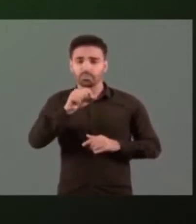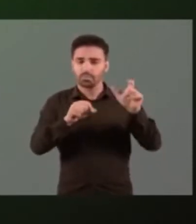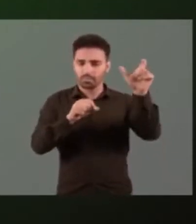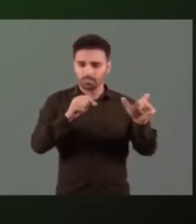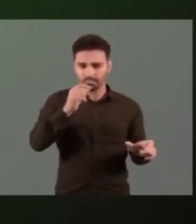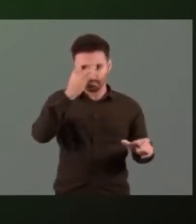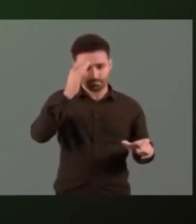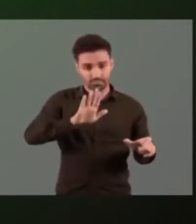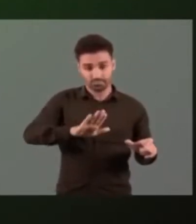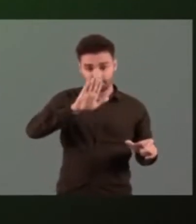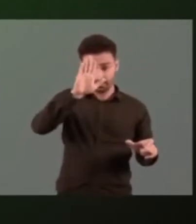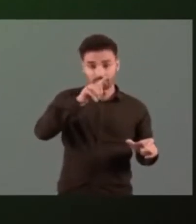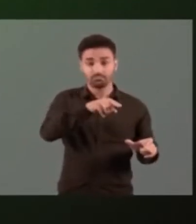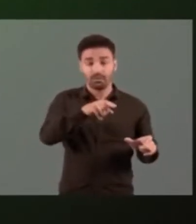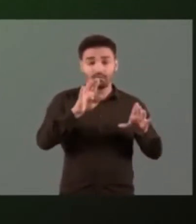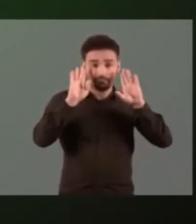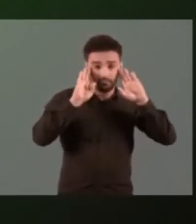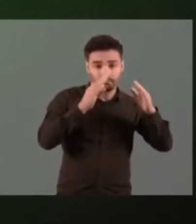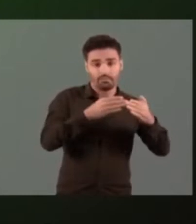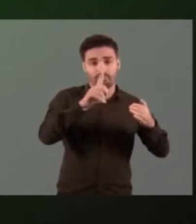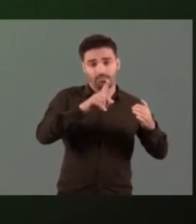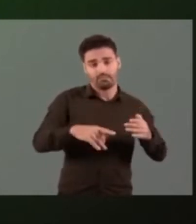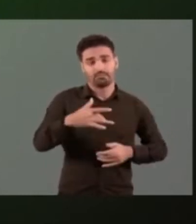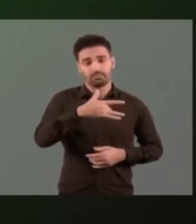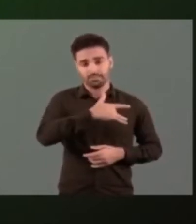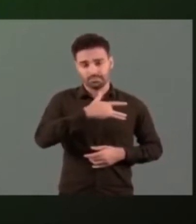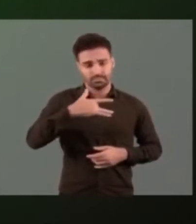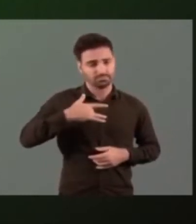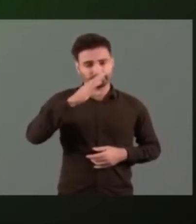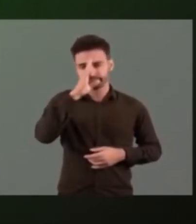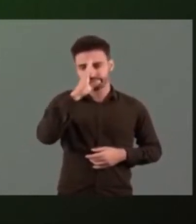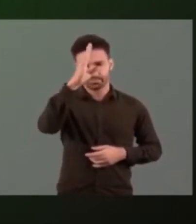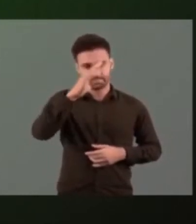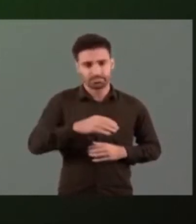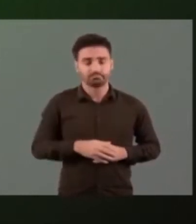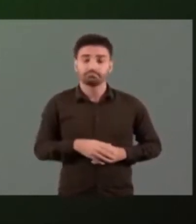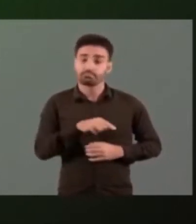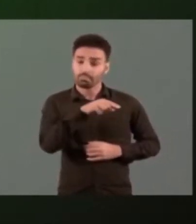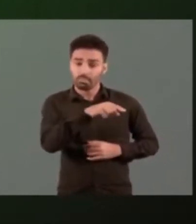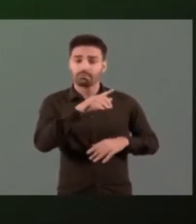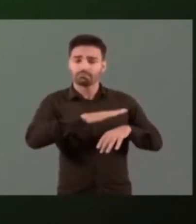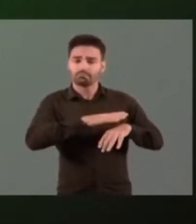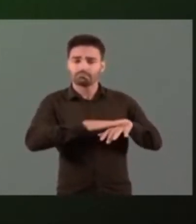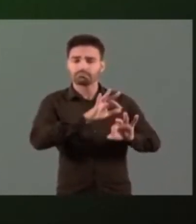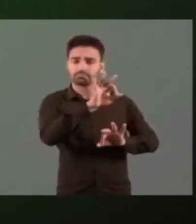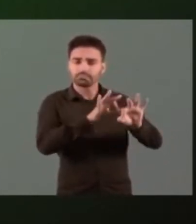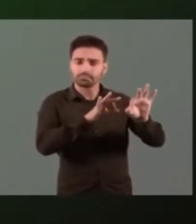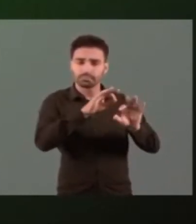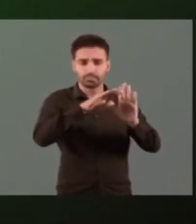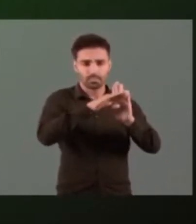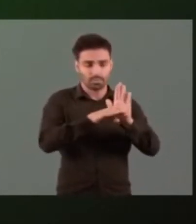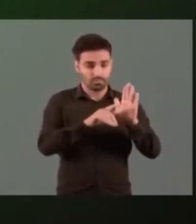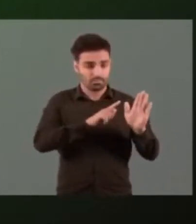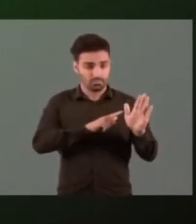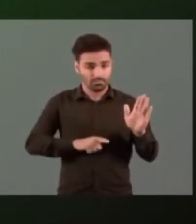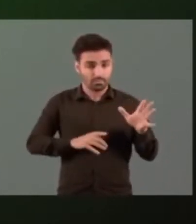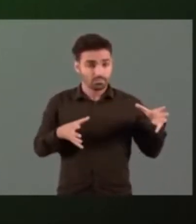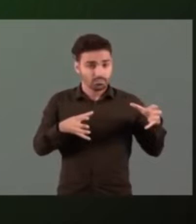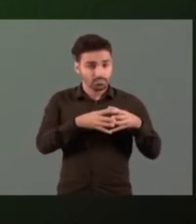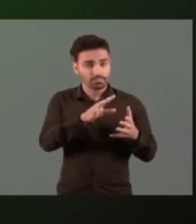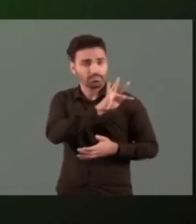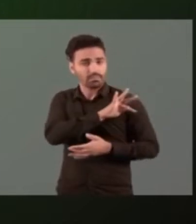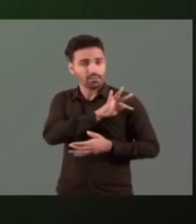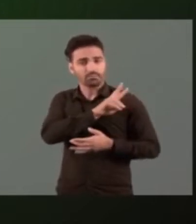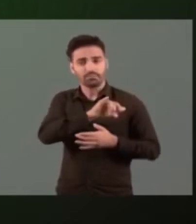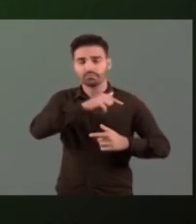candidato que tenha a área de saúde como sua principal plataforma eleitoral. Ele elabora seu plano de governo e as equipes técnicas vão